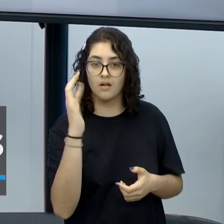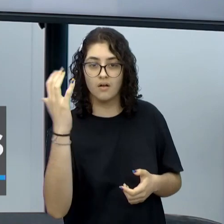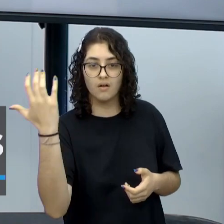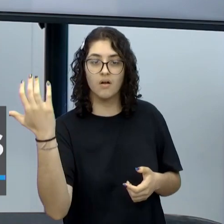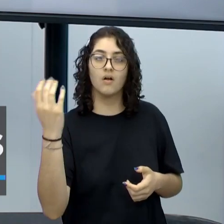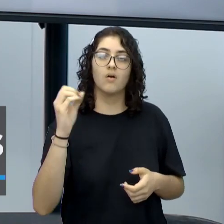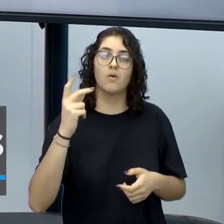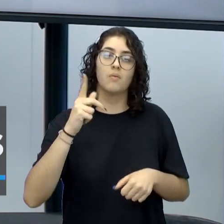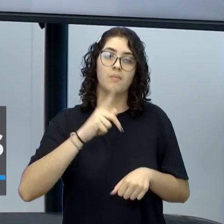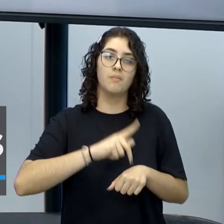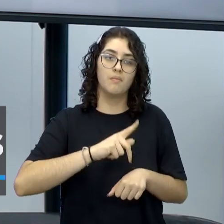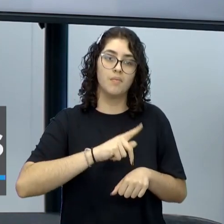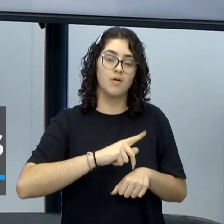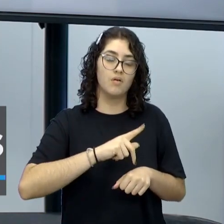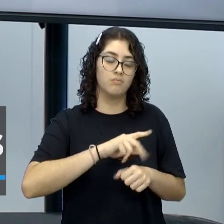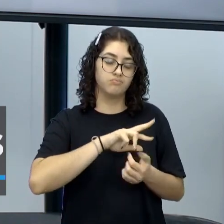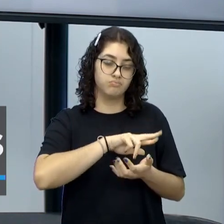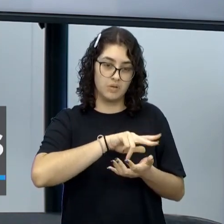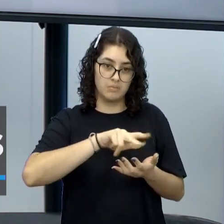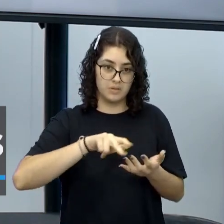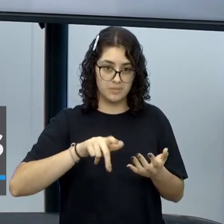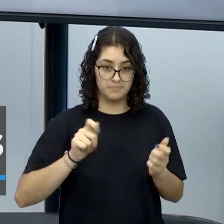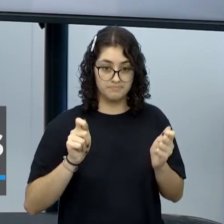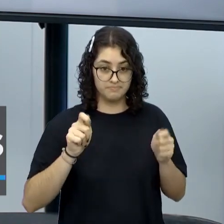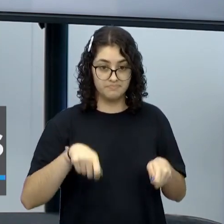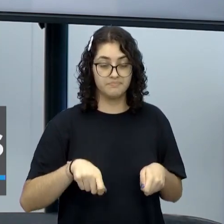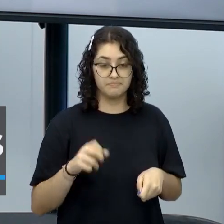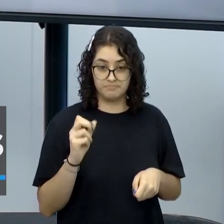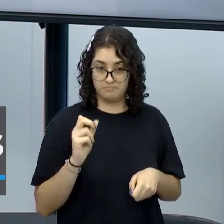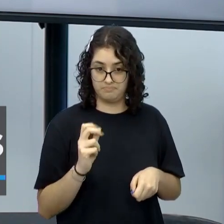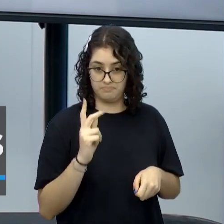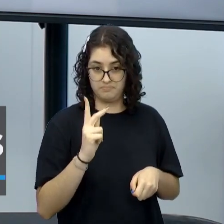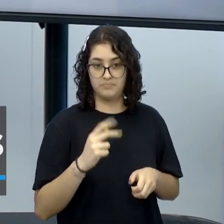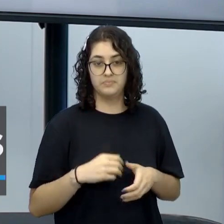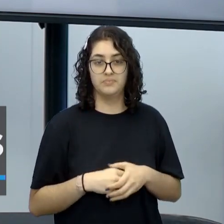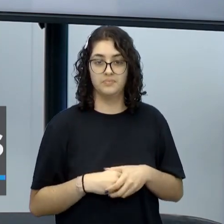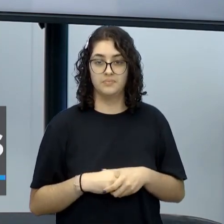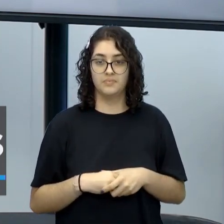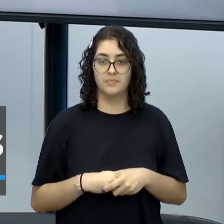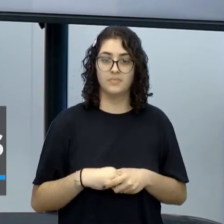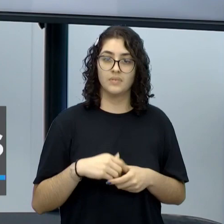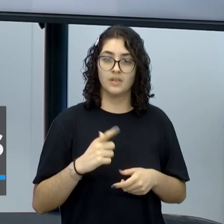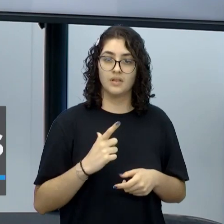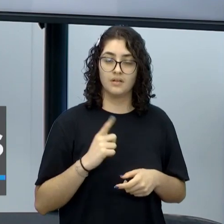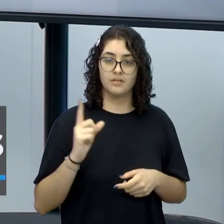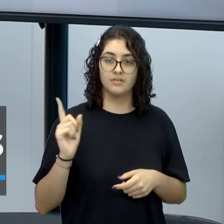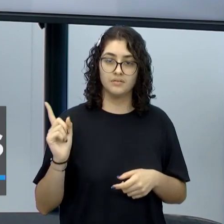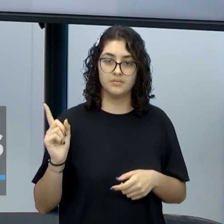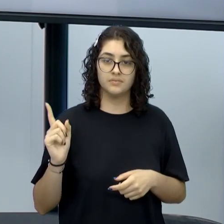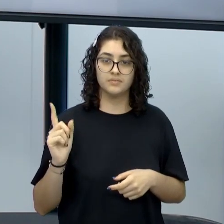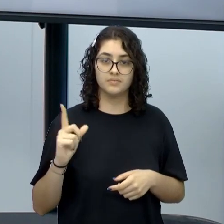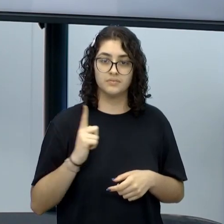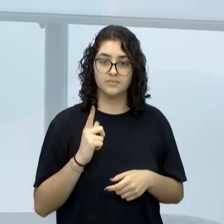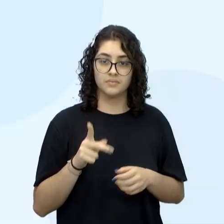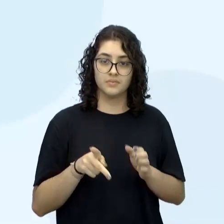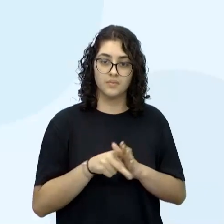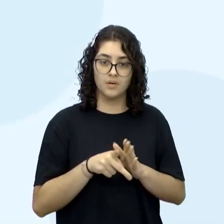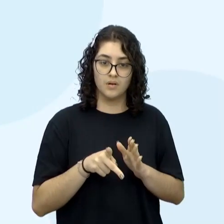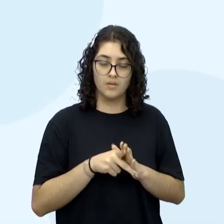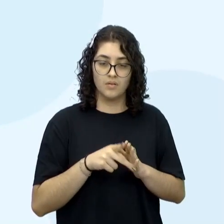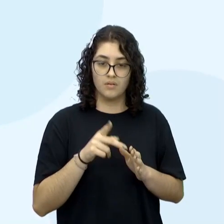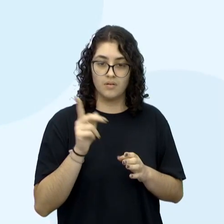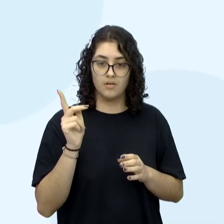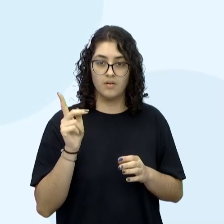ser rochas, entre tantas outras coisas, tá? Então, temos aqui a dos rios, temos a erosão marinha,